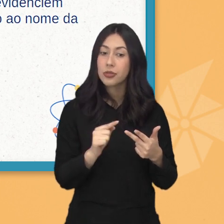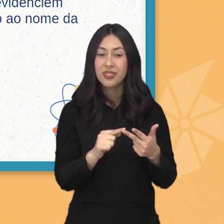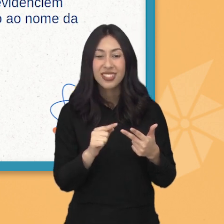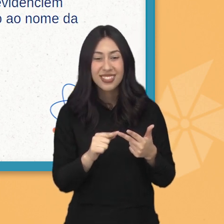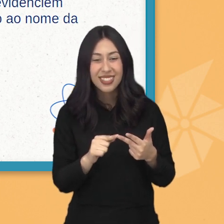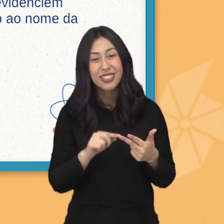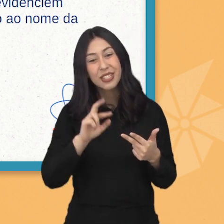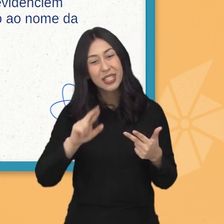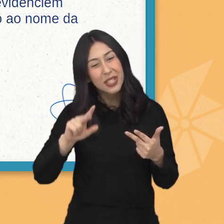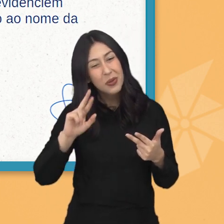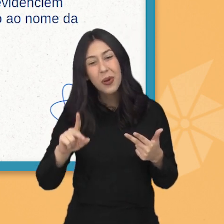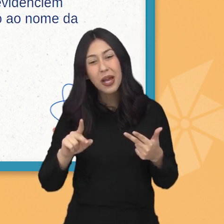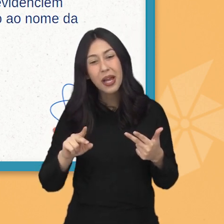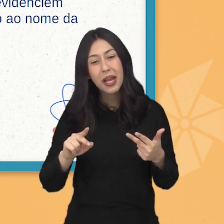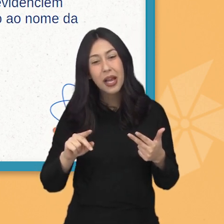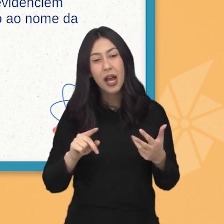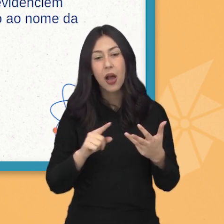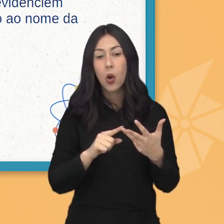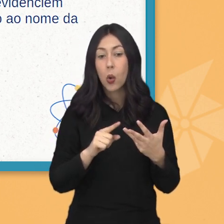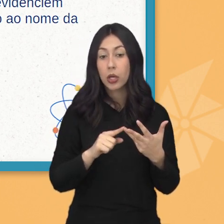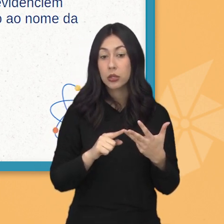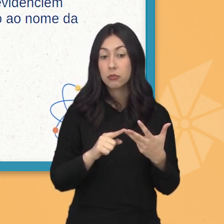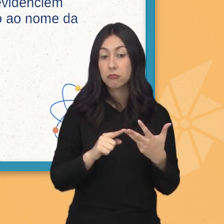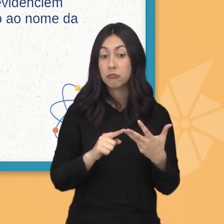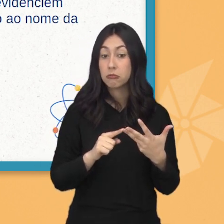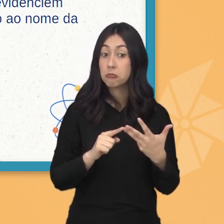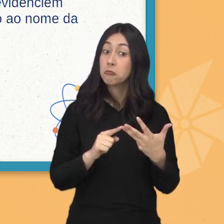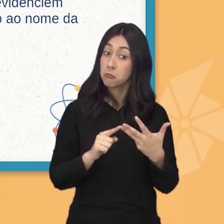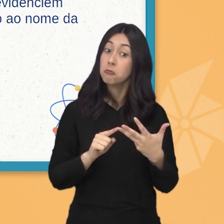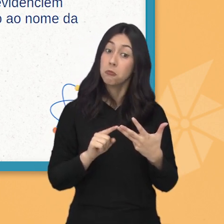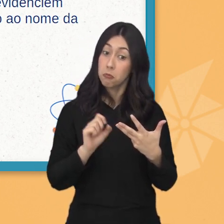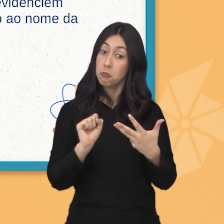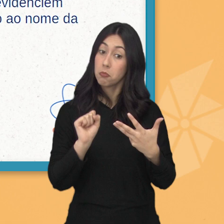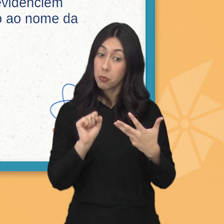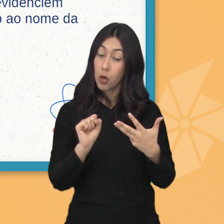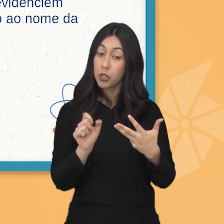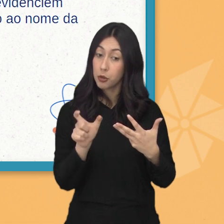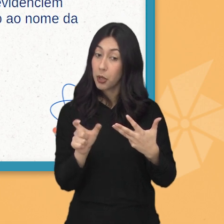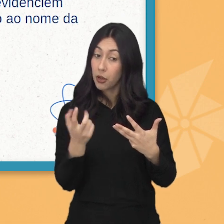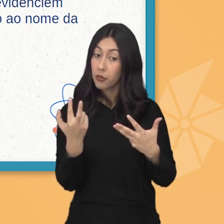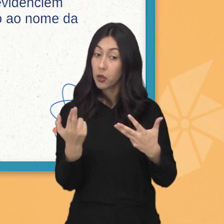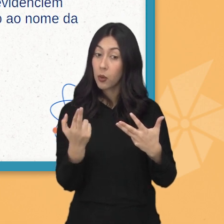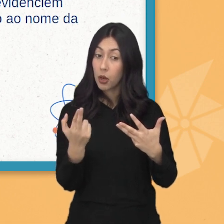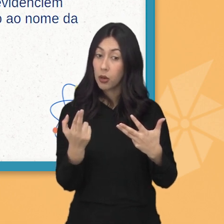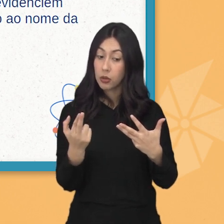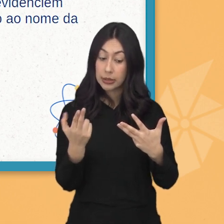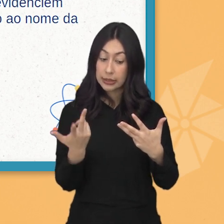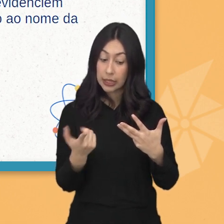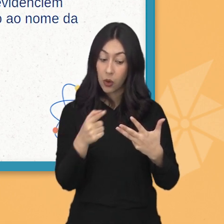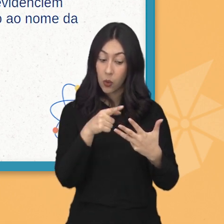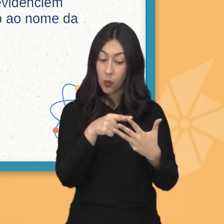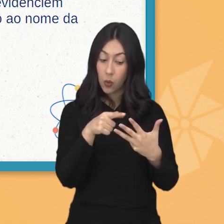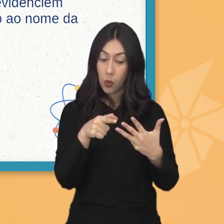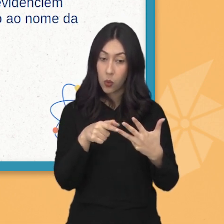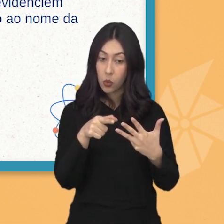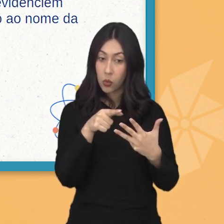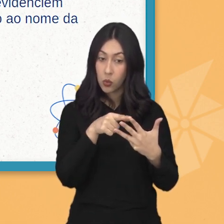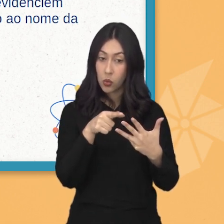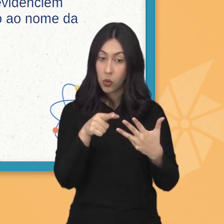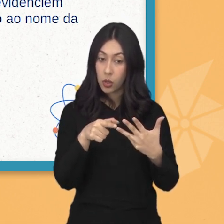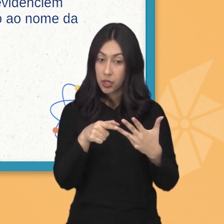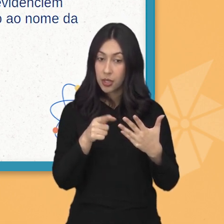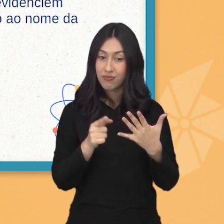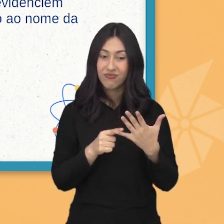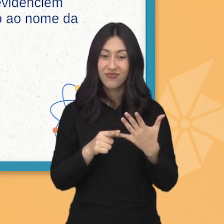terceira, fusão. Também não. A quarta, sublimação de novo. Então já ficamos, por exemplo, com B ou D. E a alternativa